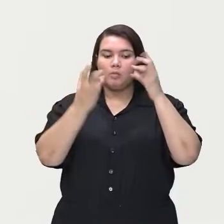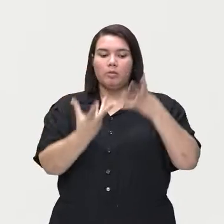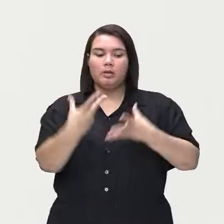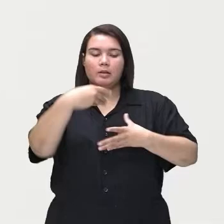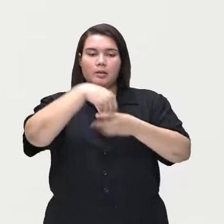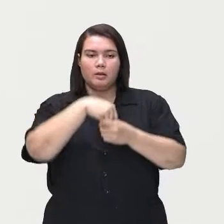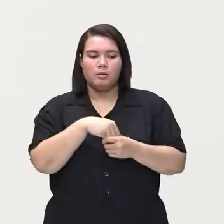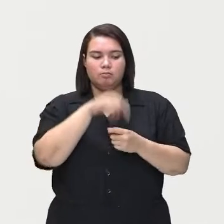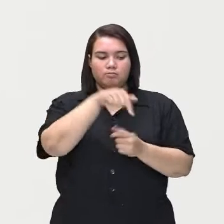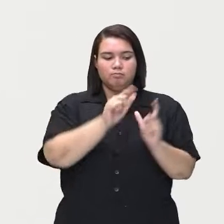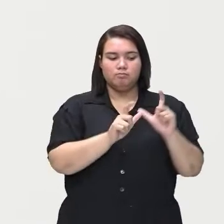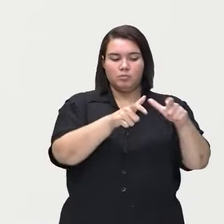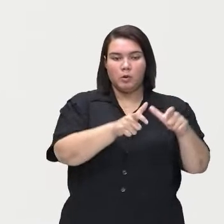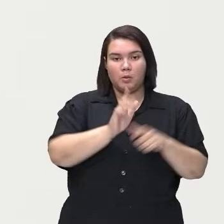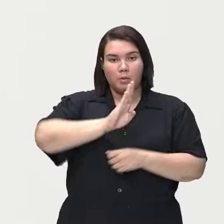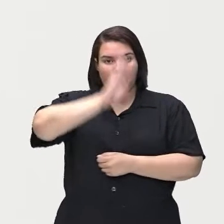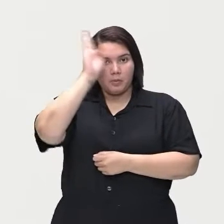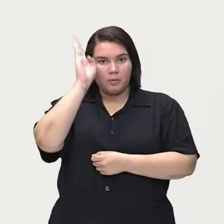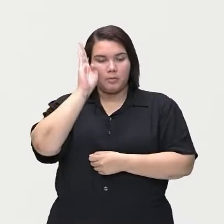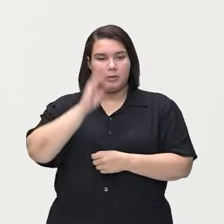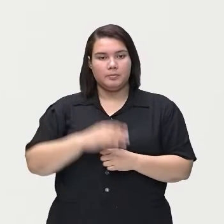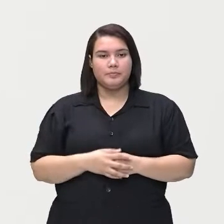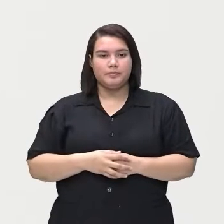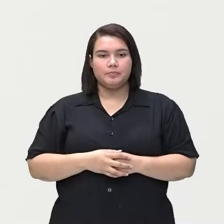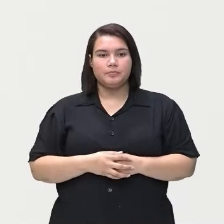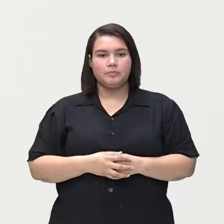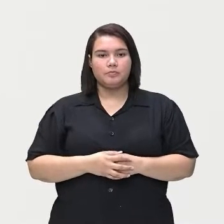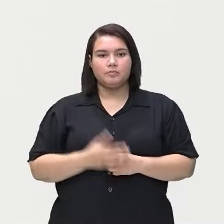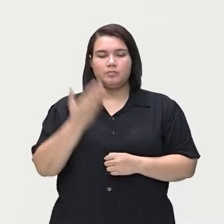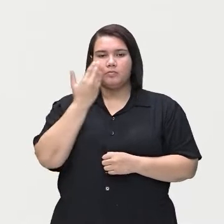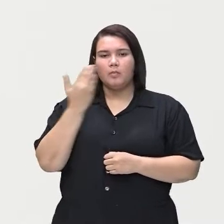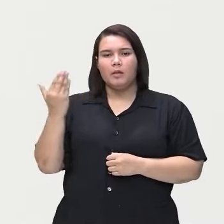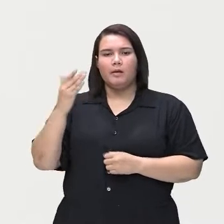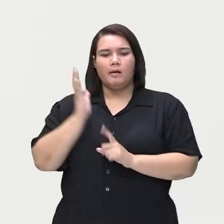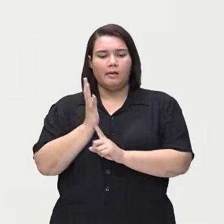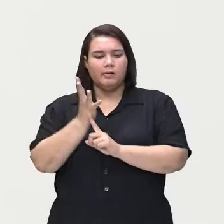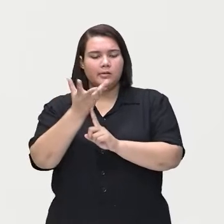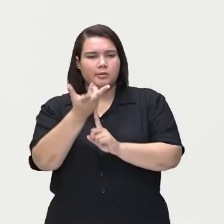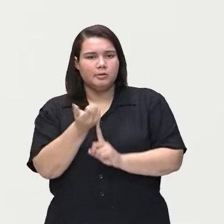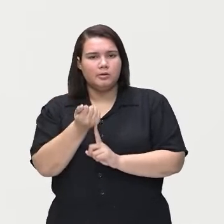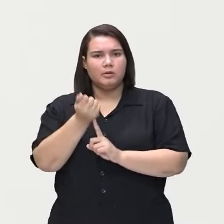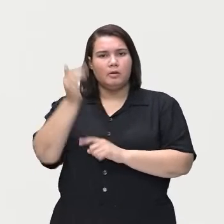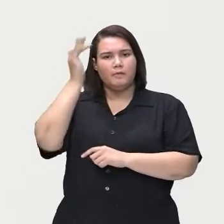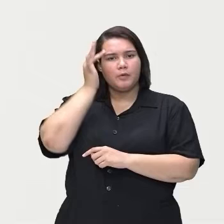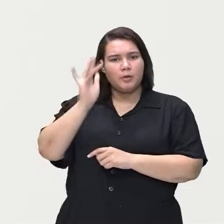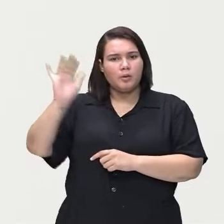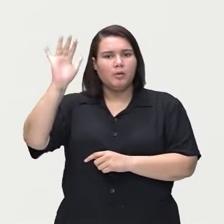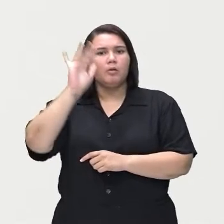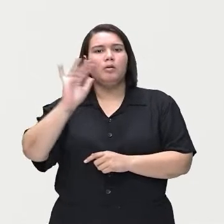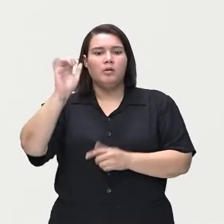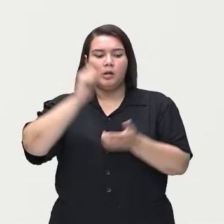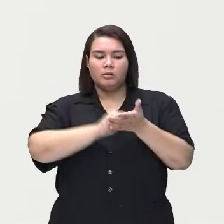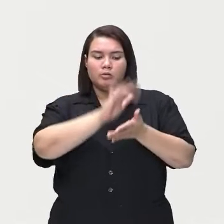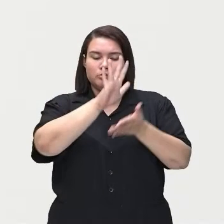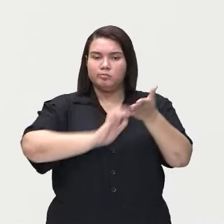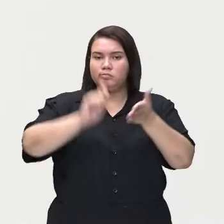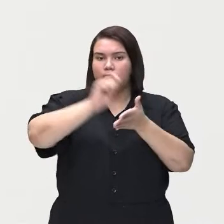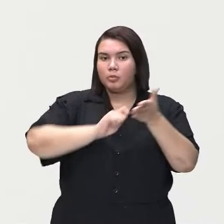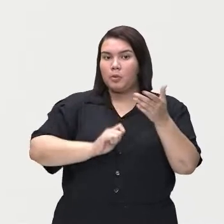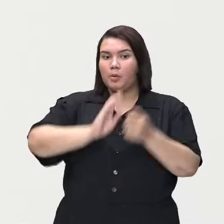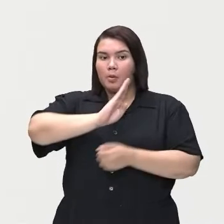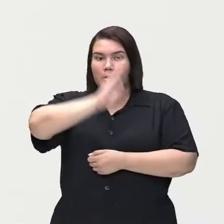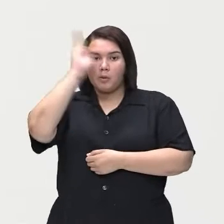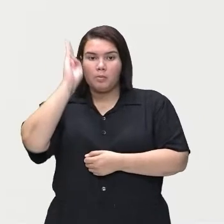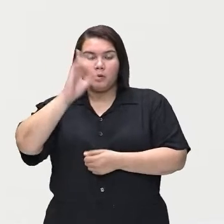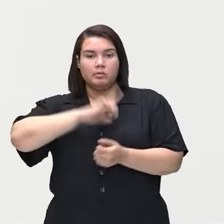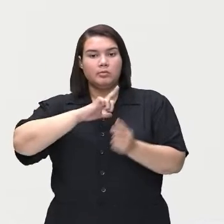de Roma. Vamos ver, olha só, artistas, filósofos e escritores romanos